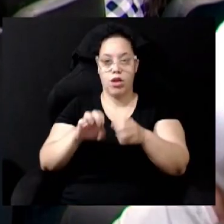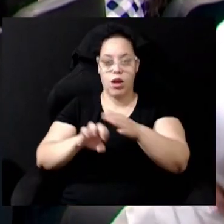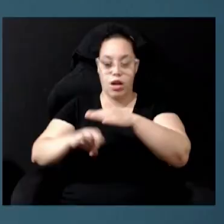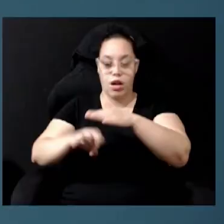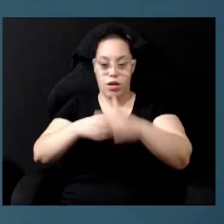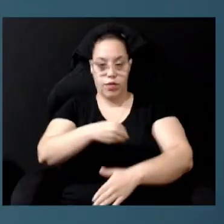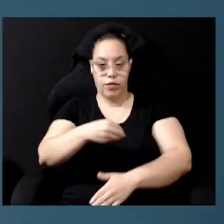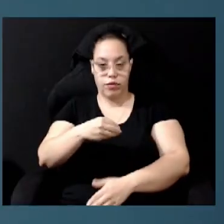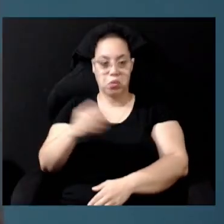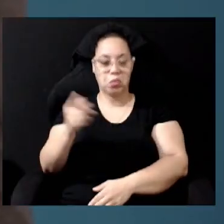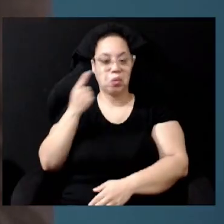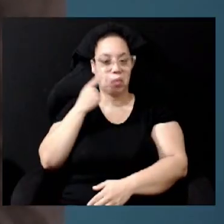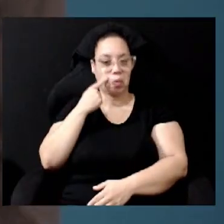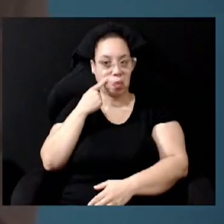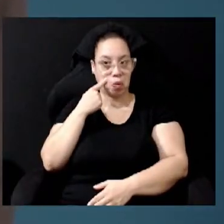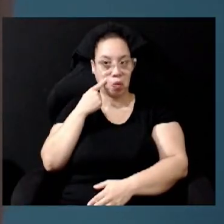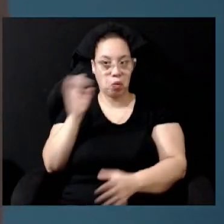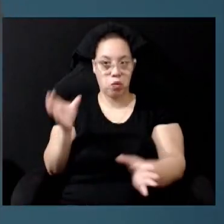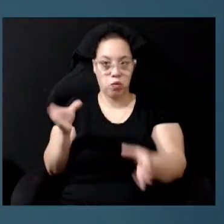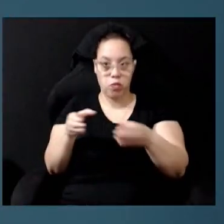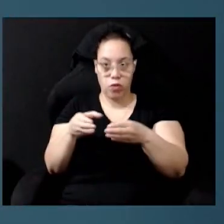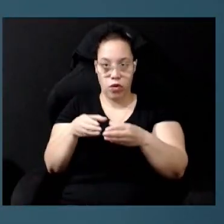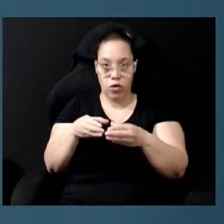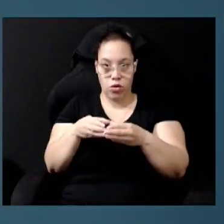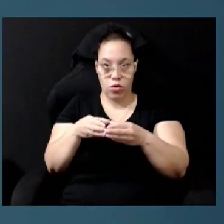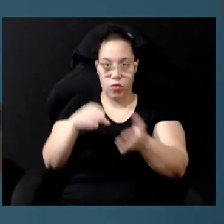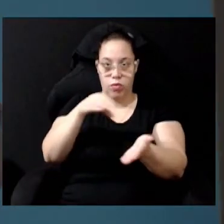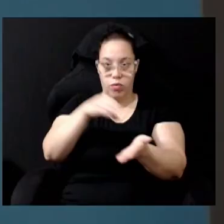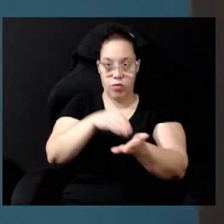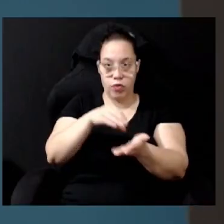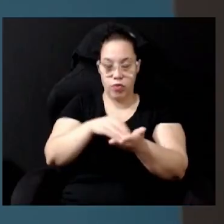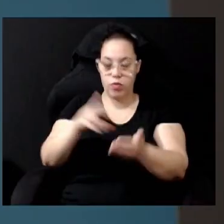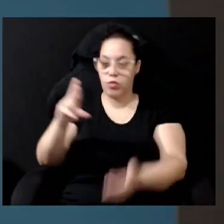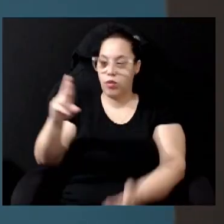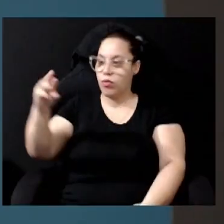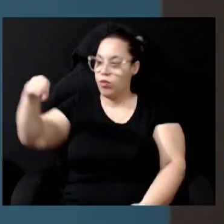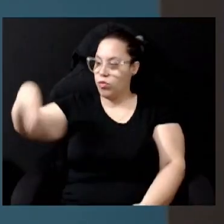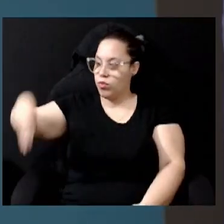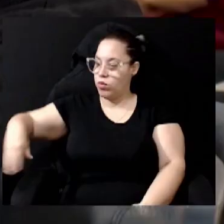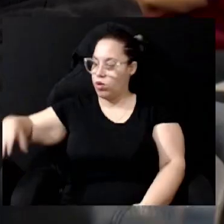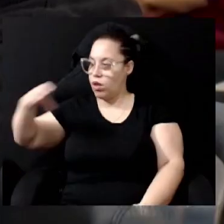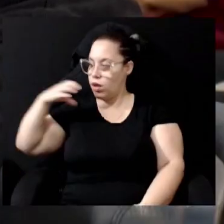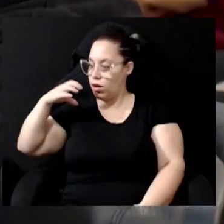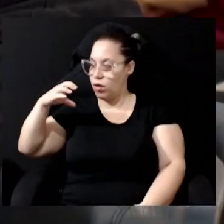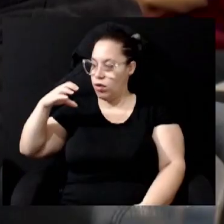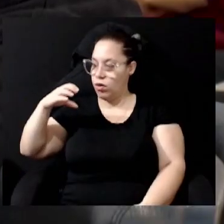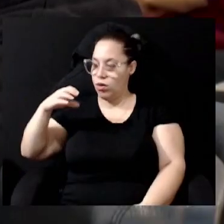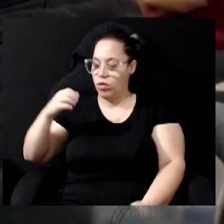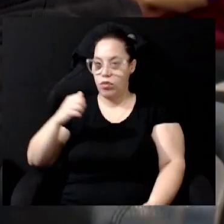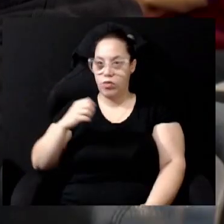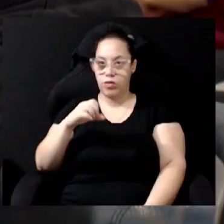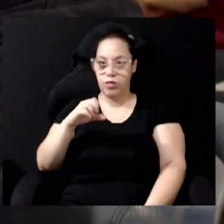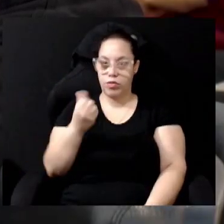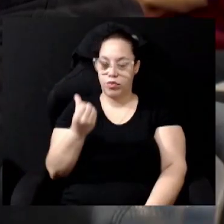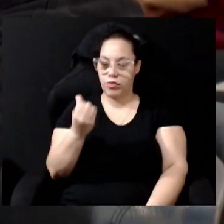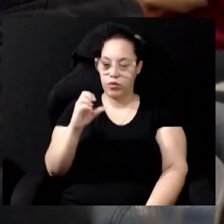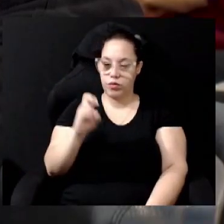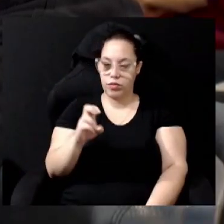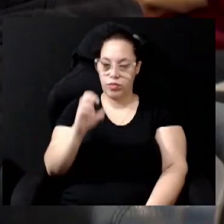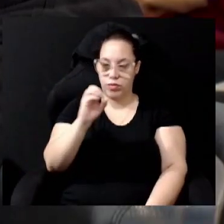notável concentração de suas sedes na região metropolitana de Campinas, com mais de 650